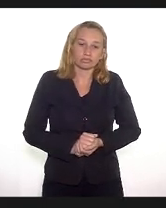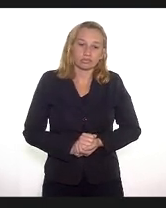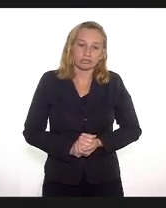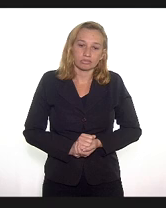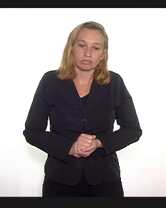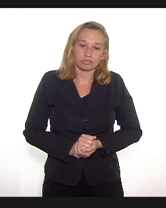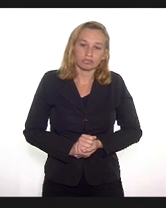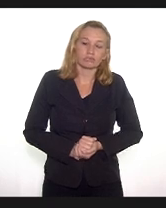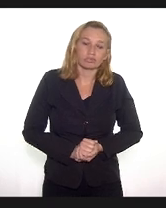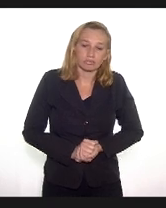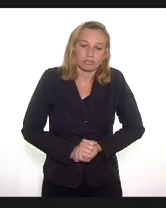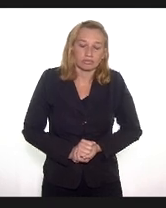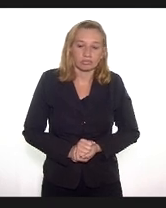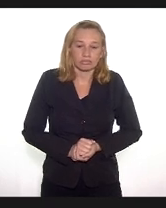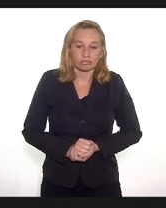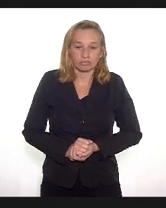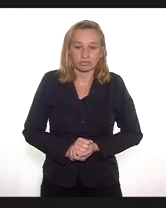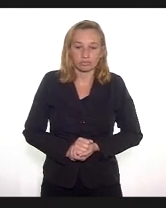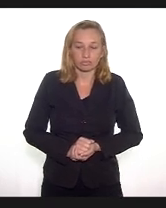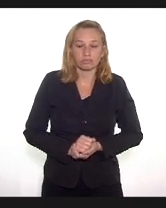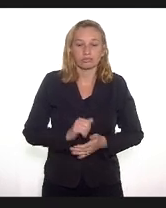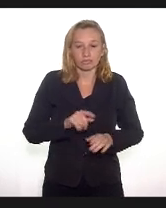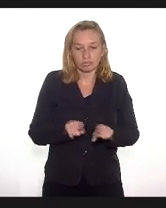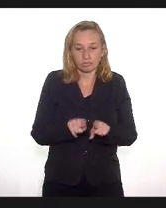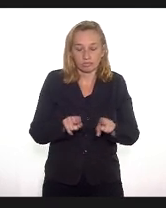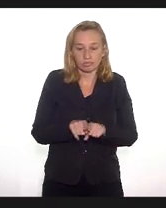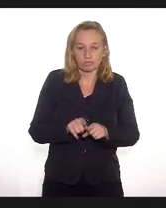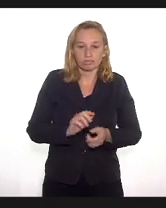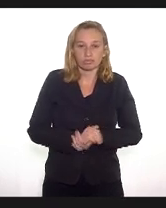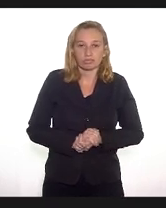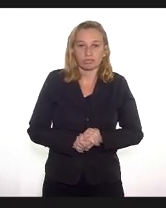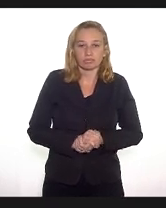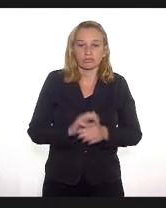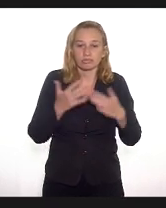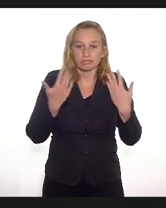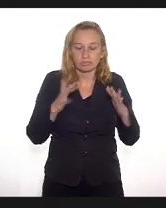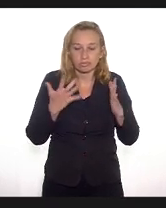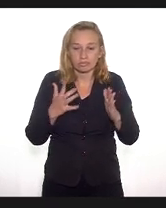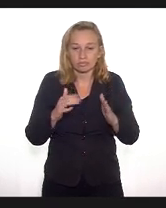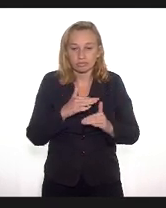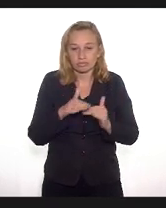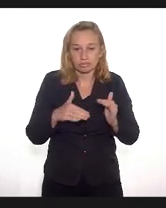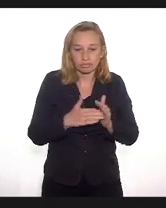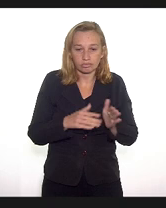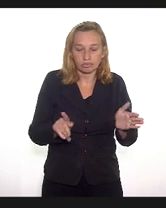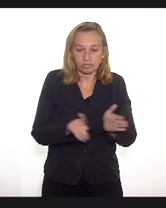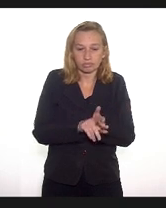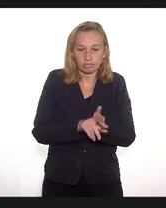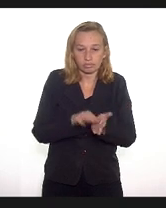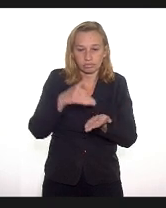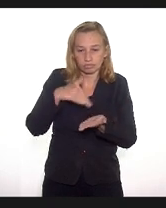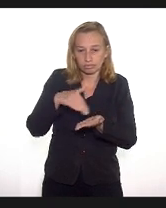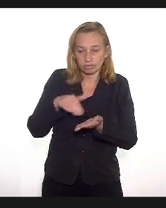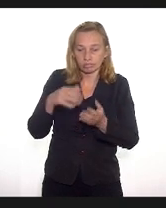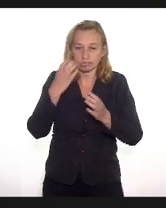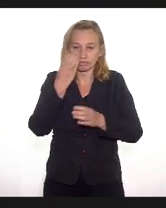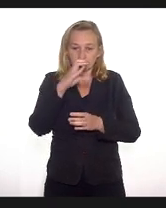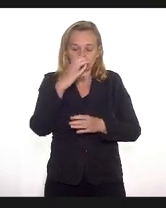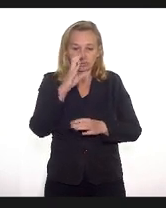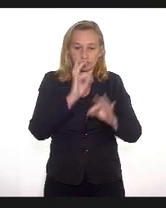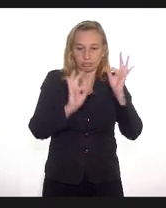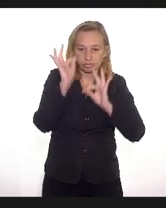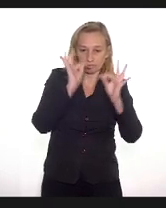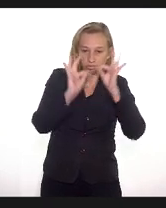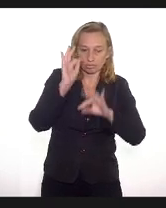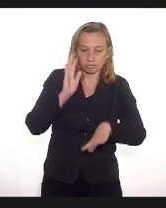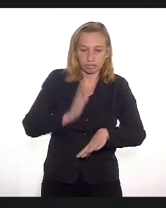escala ilimitada, né? Assim como também cumprimento aos membros da Secretaria de Ciência e Tecnologia, demais